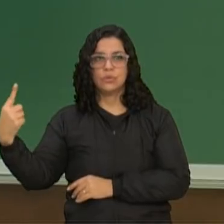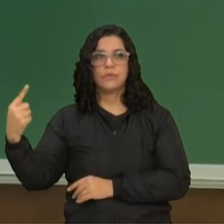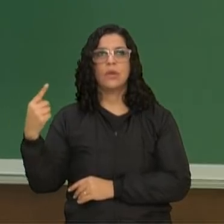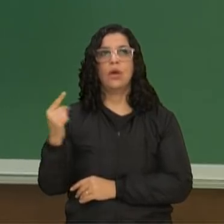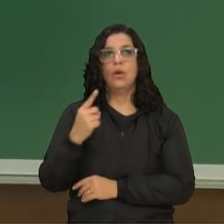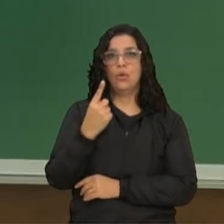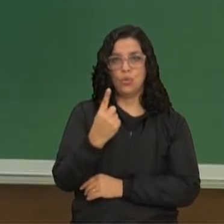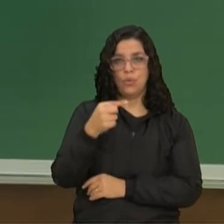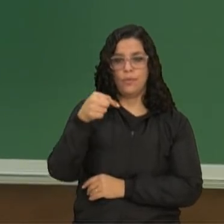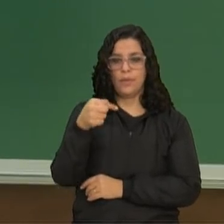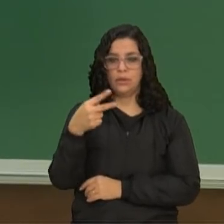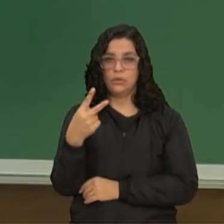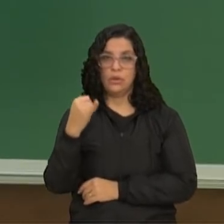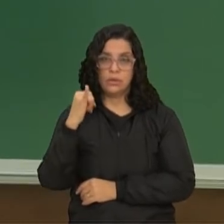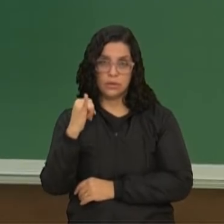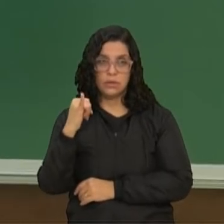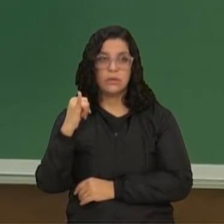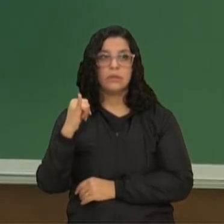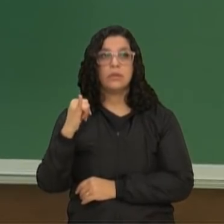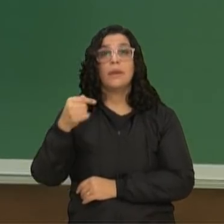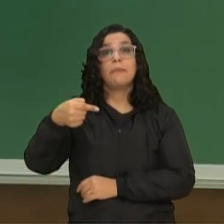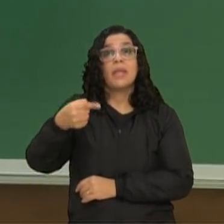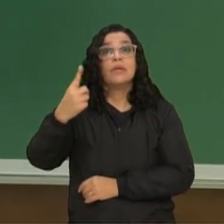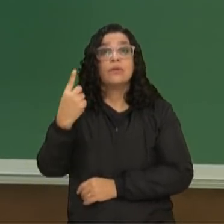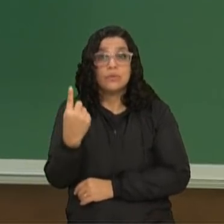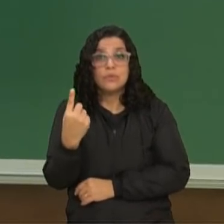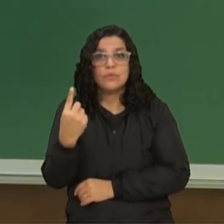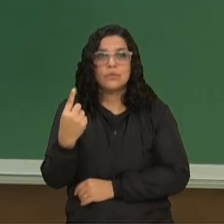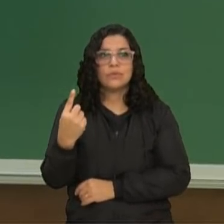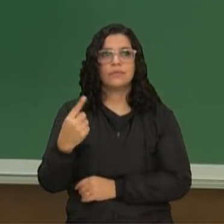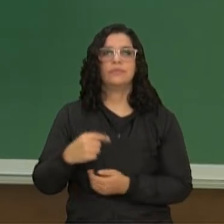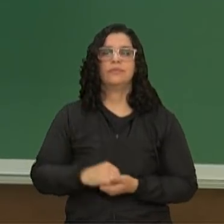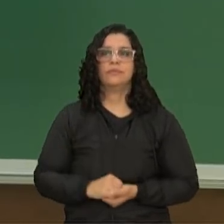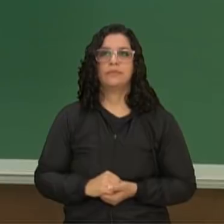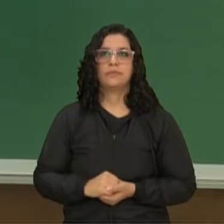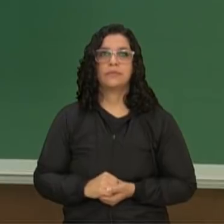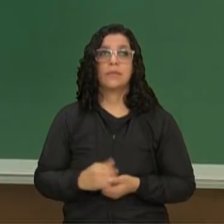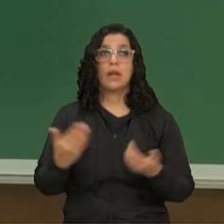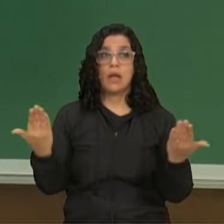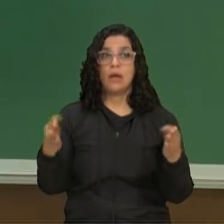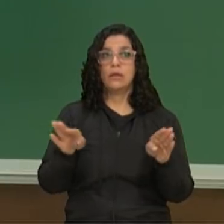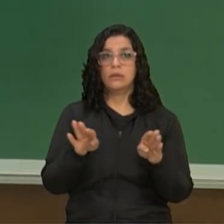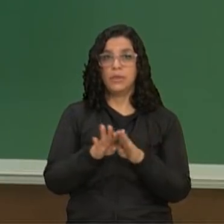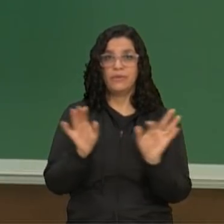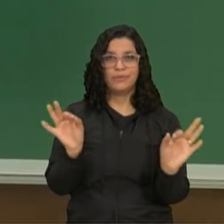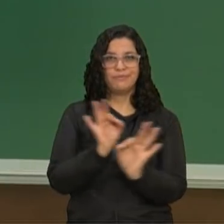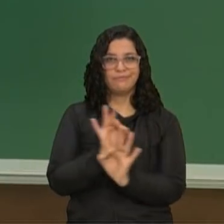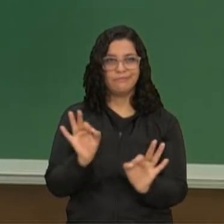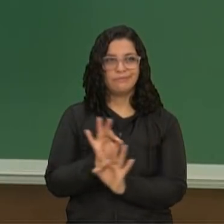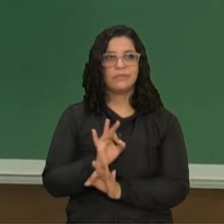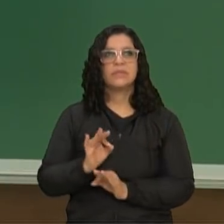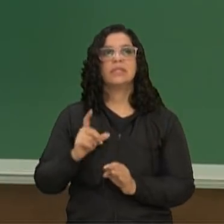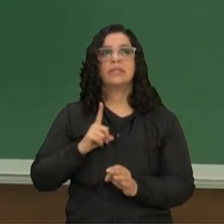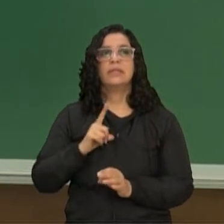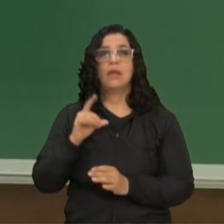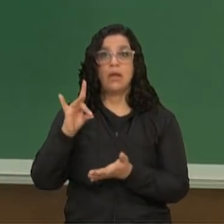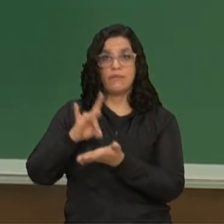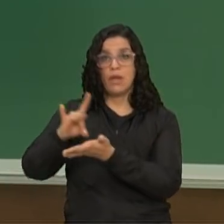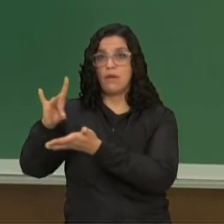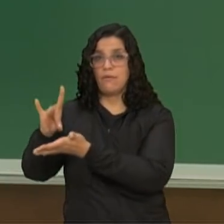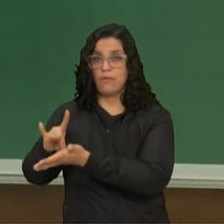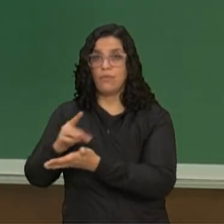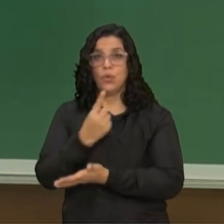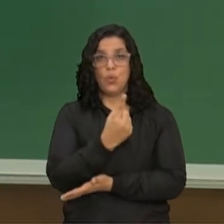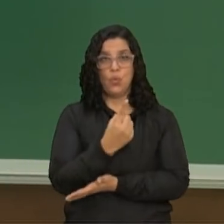1 menos 2i, no lugar do i ao quadrado, eu vou colocar menos 1. Agora, aqui nós temos parte real e